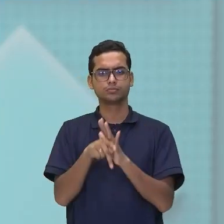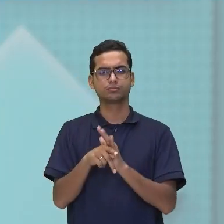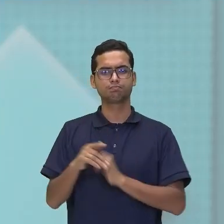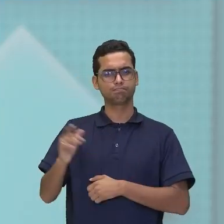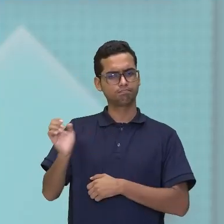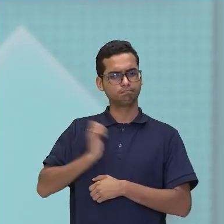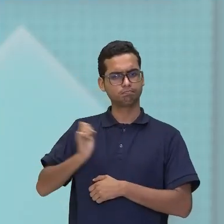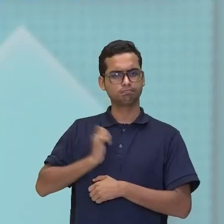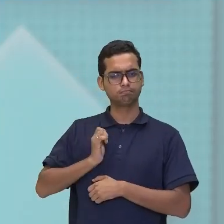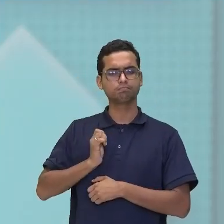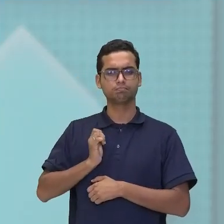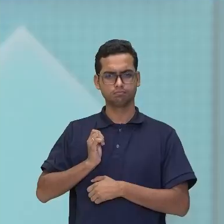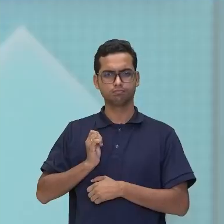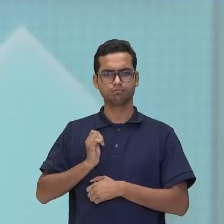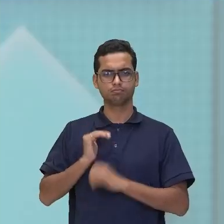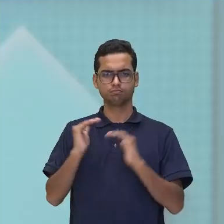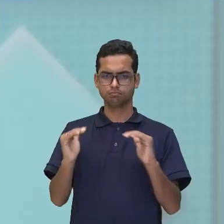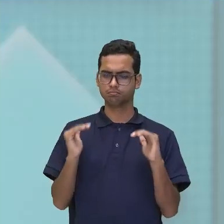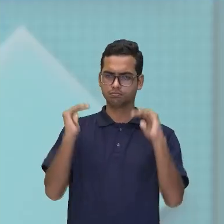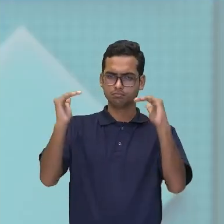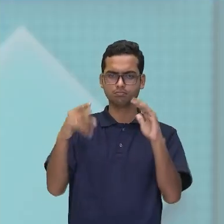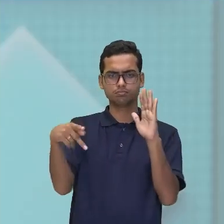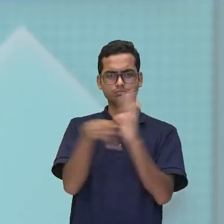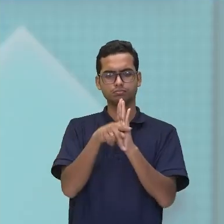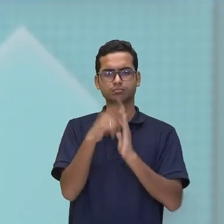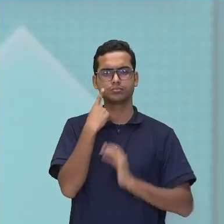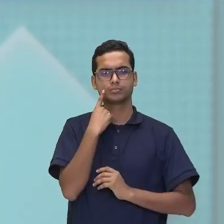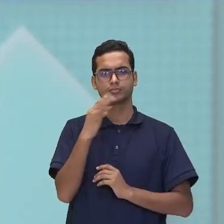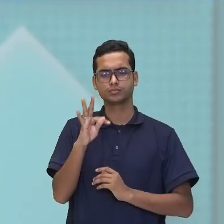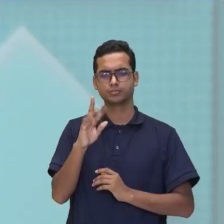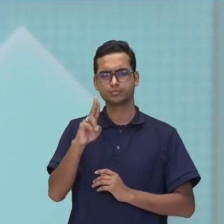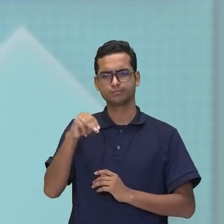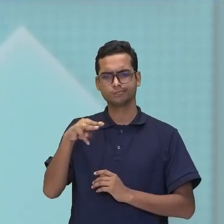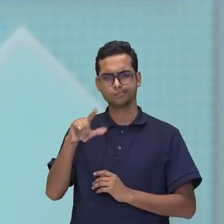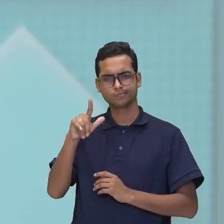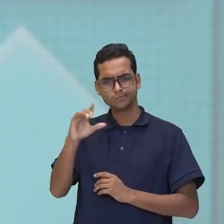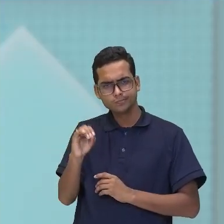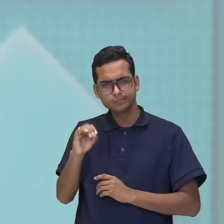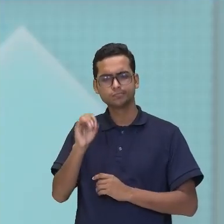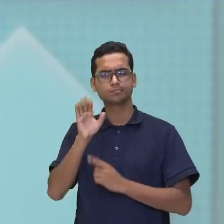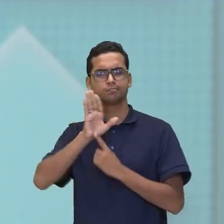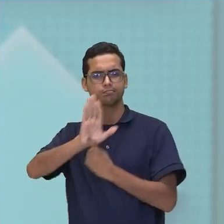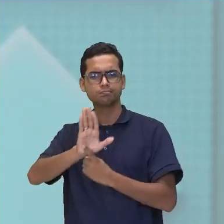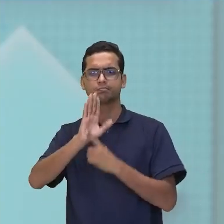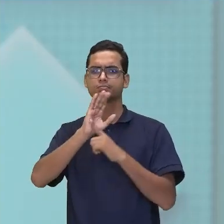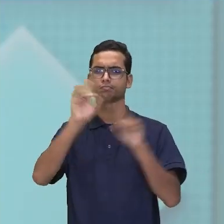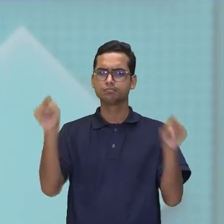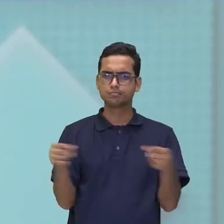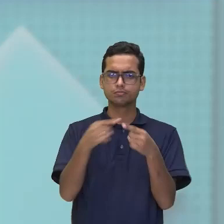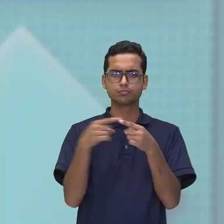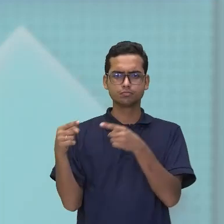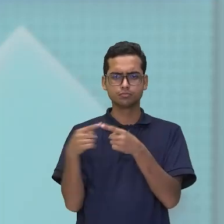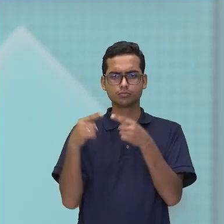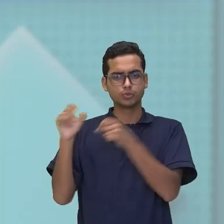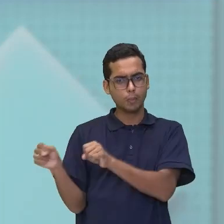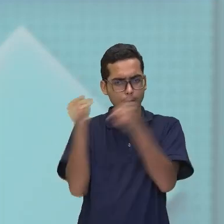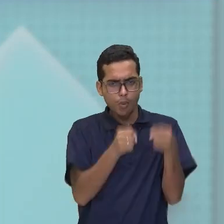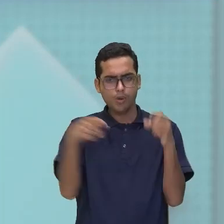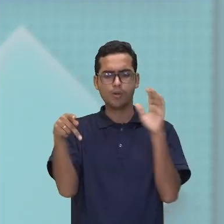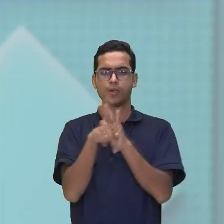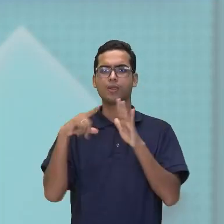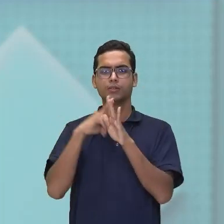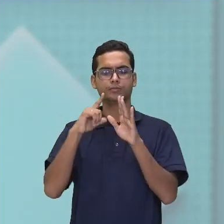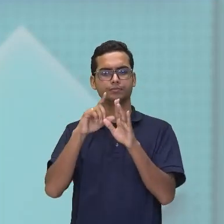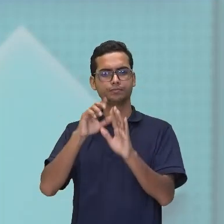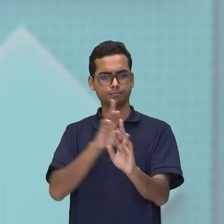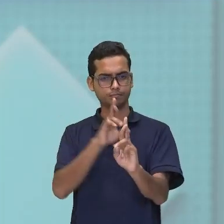que tem a ver com o poder e representam a importância política e religiosa desse